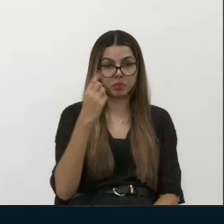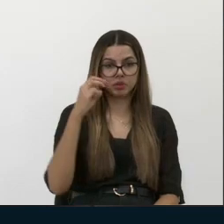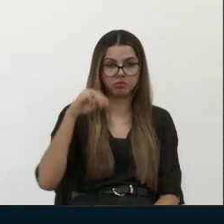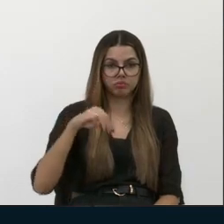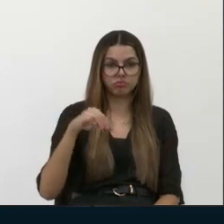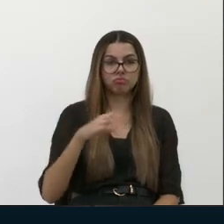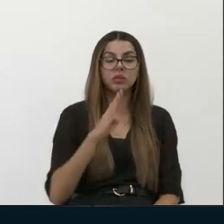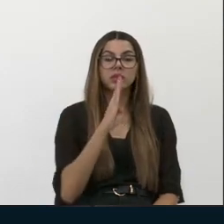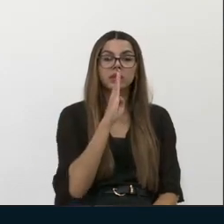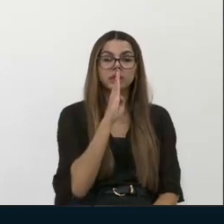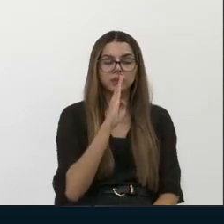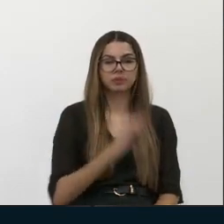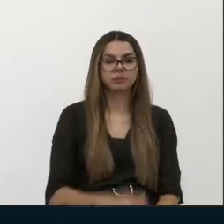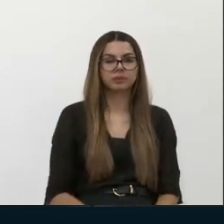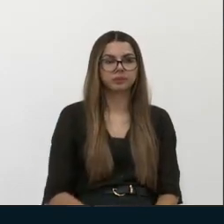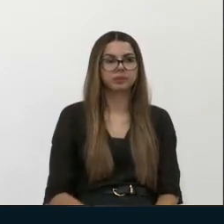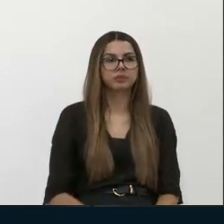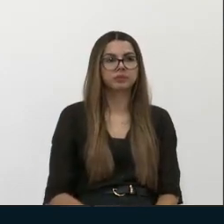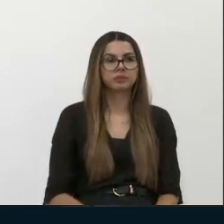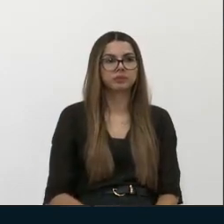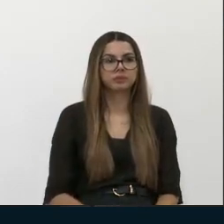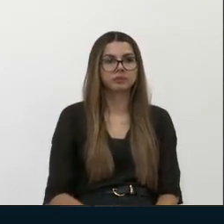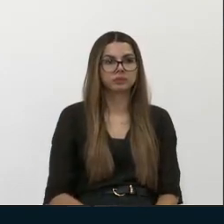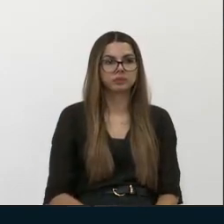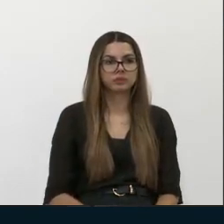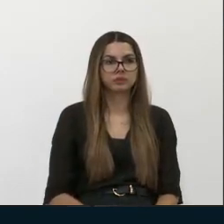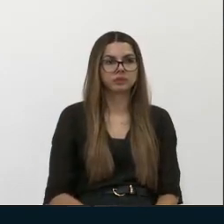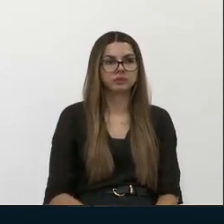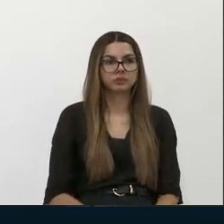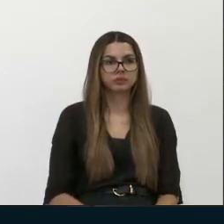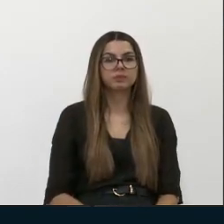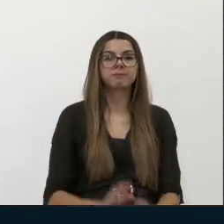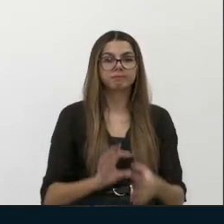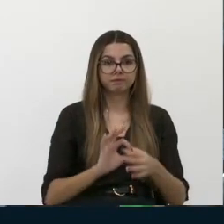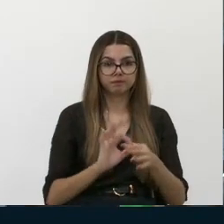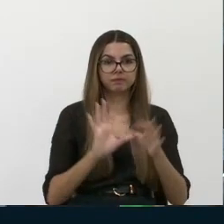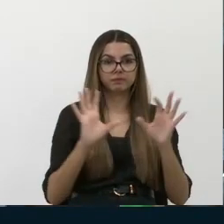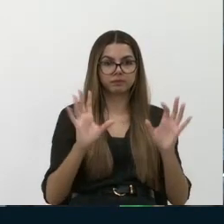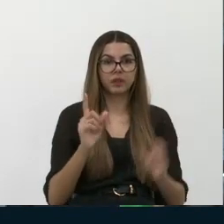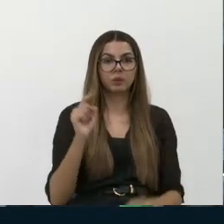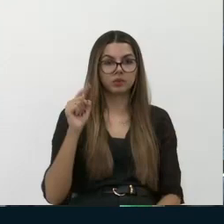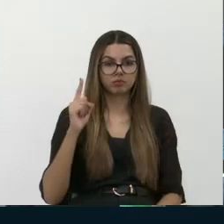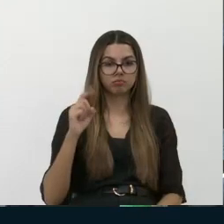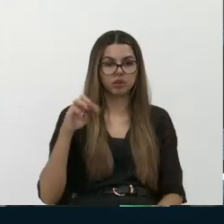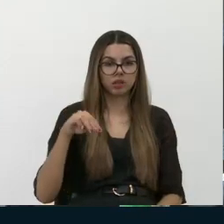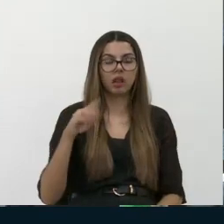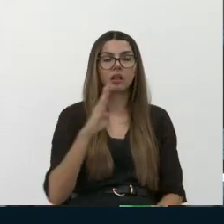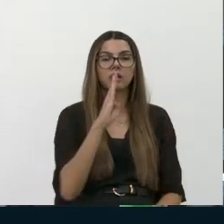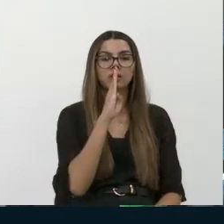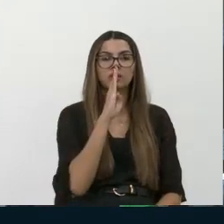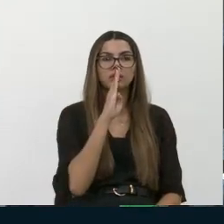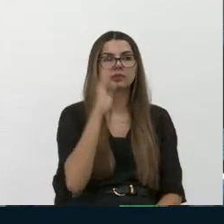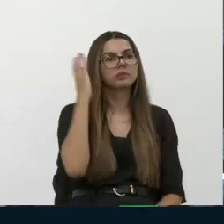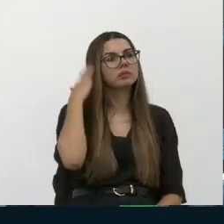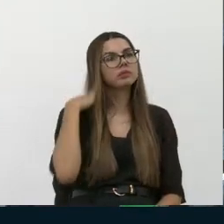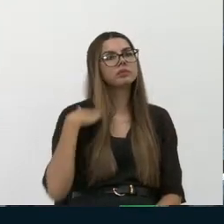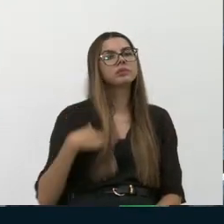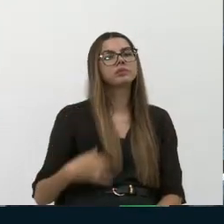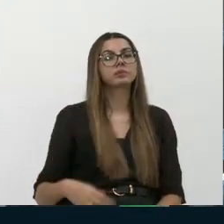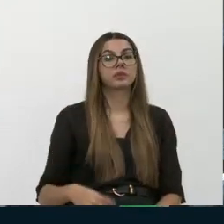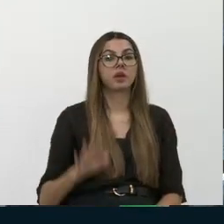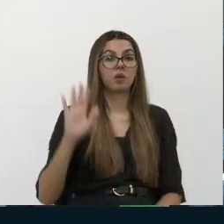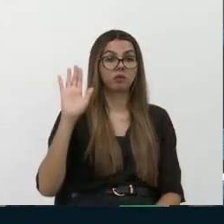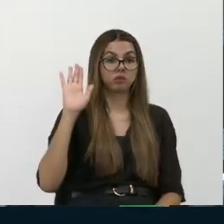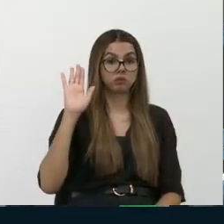silêncio. Que defira um minuto de silêncio. Defiro o pedido de Vossa Excelência, um minuto de silêncio. Presidente, pela ordem. Questão de